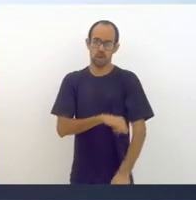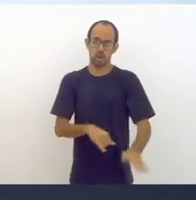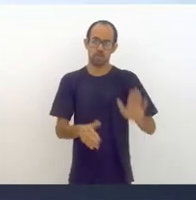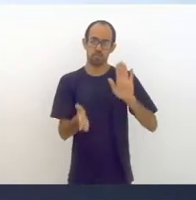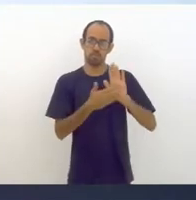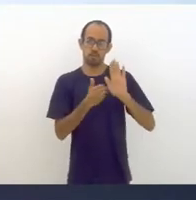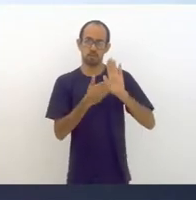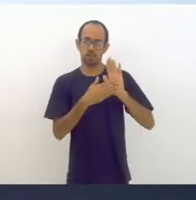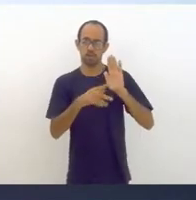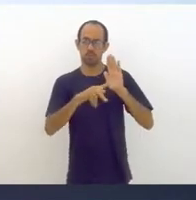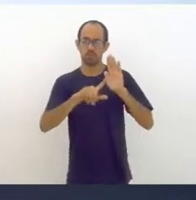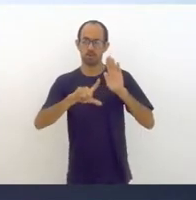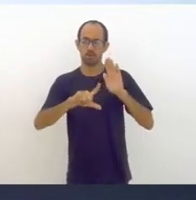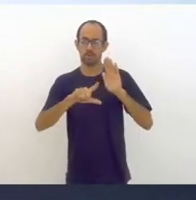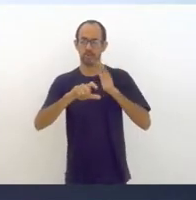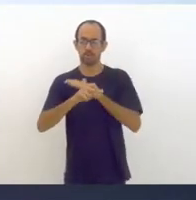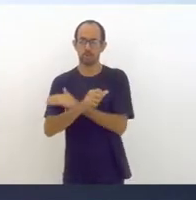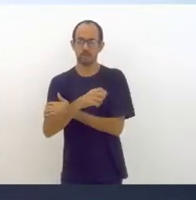do PL